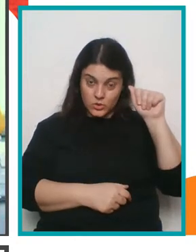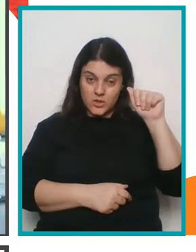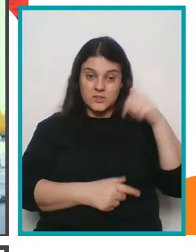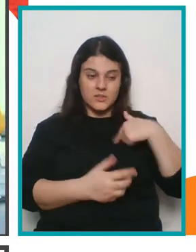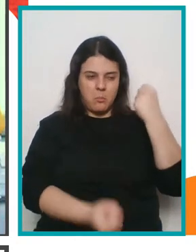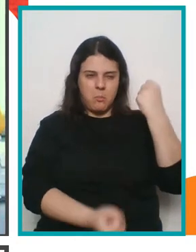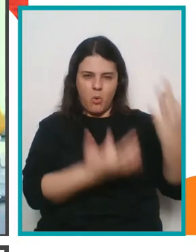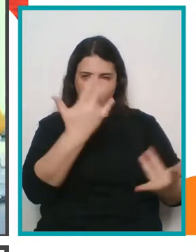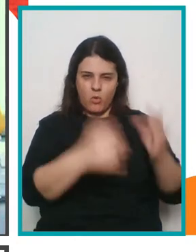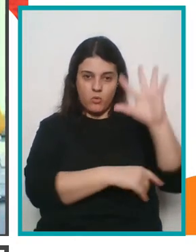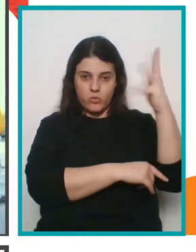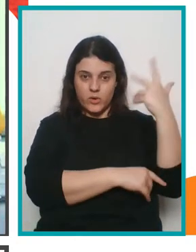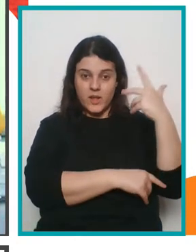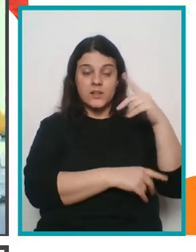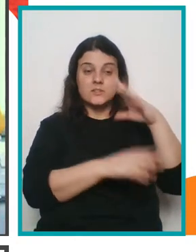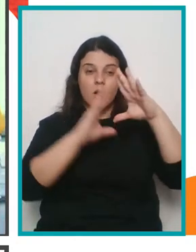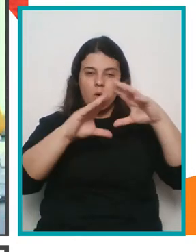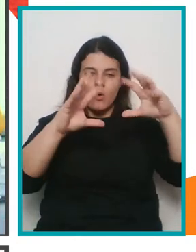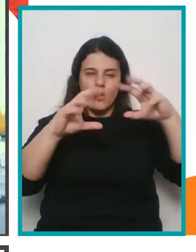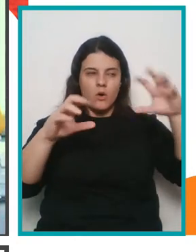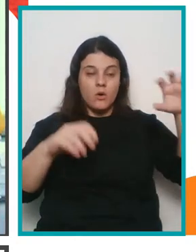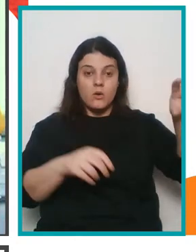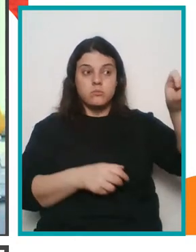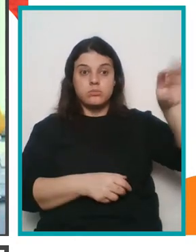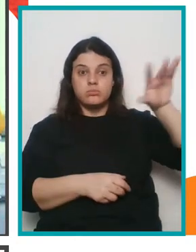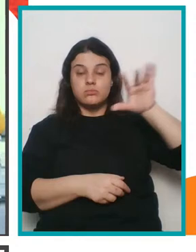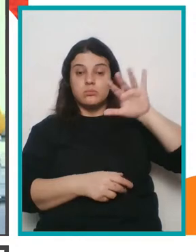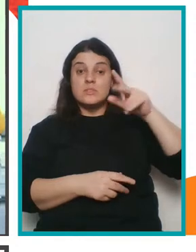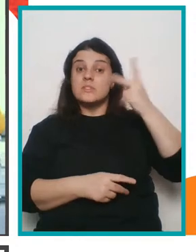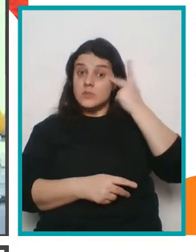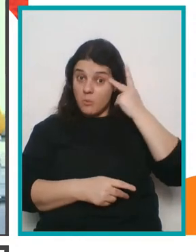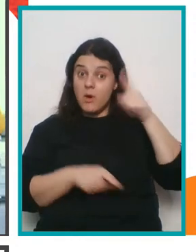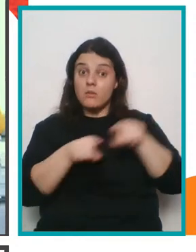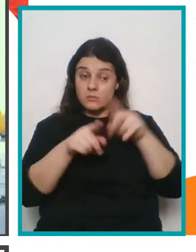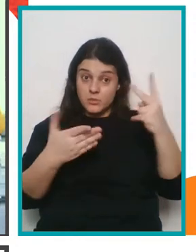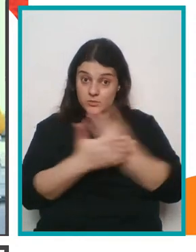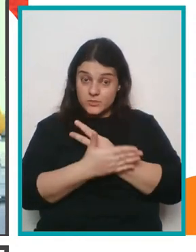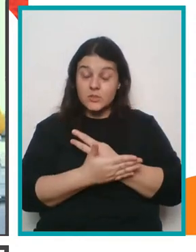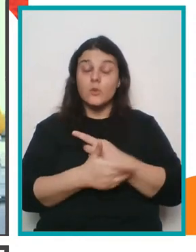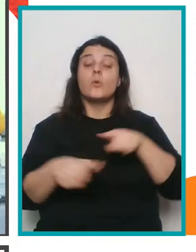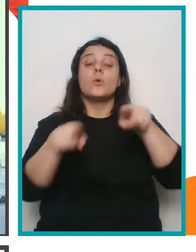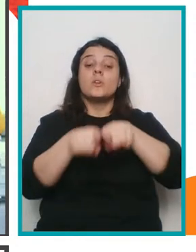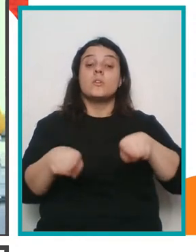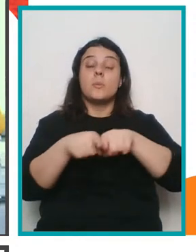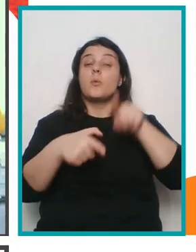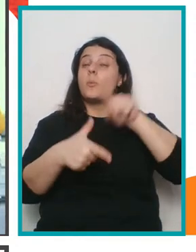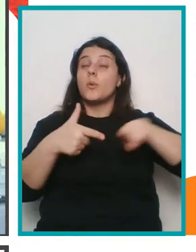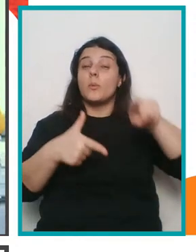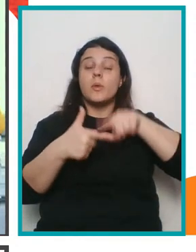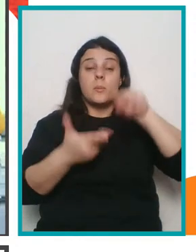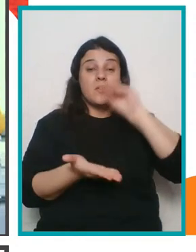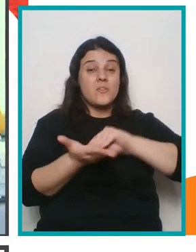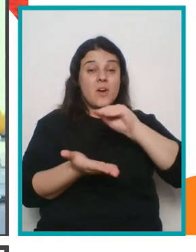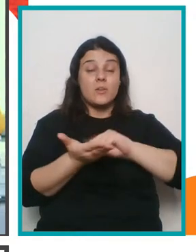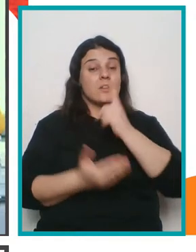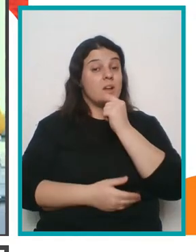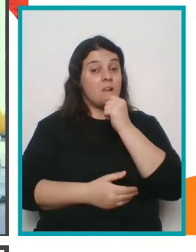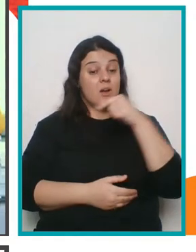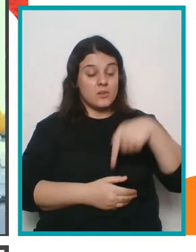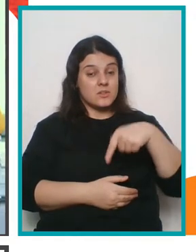no Brasil. Então, eu fico me perguntando como alguém ainda tem coragem